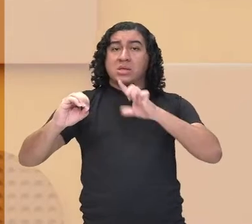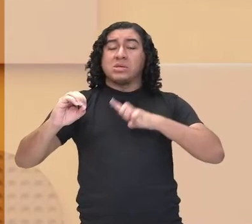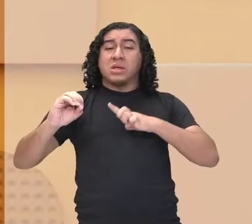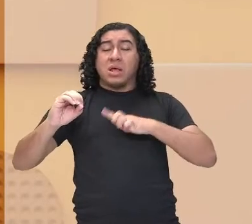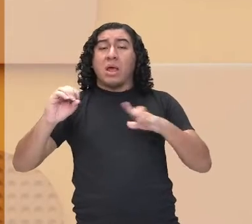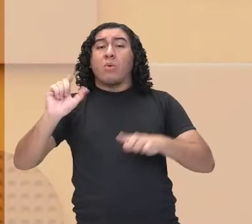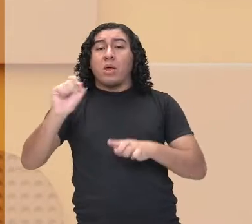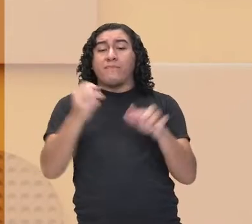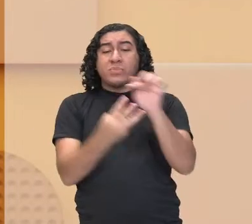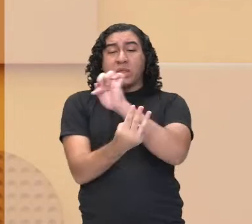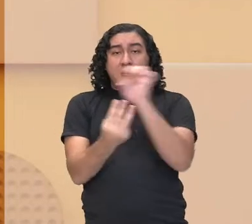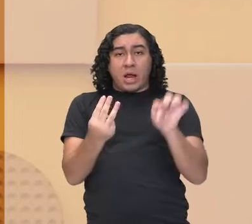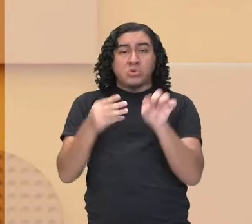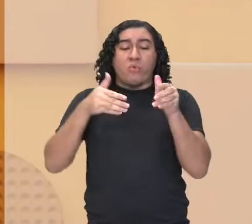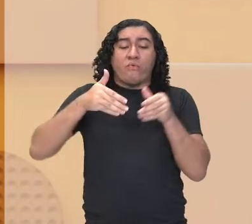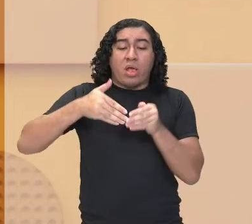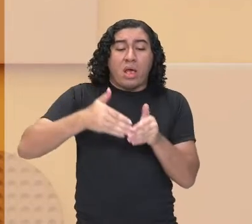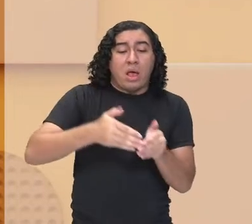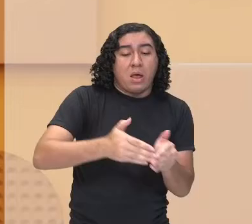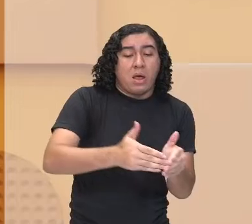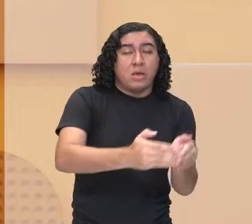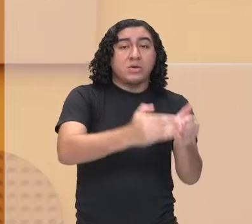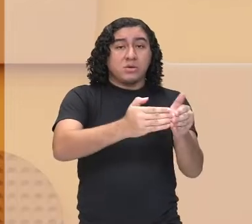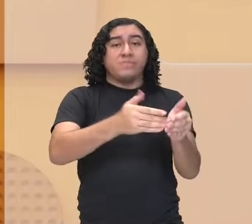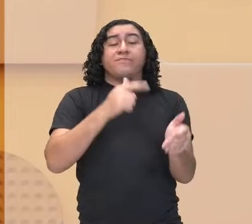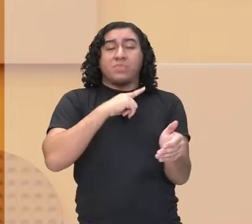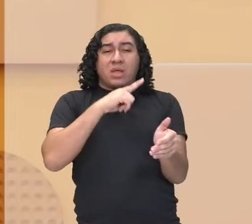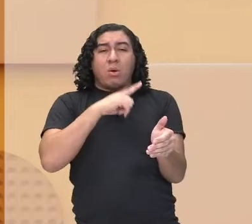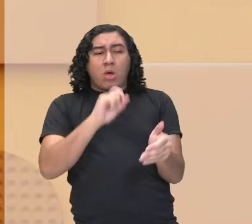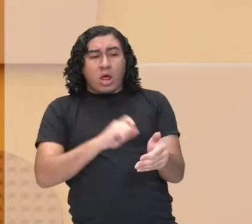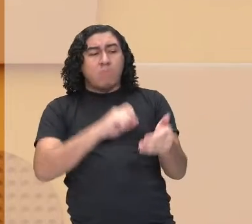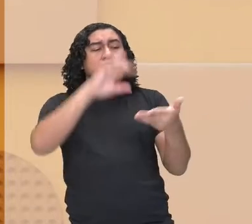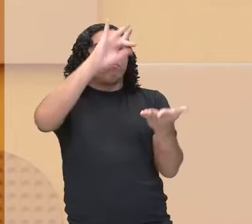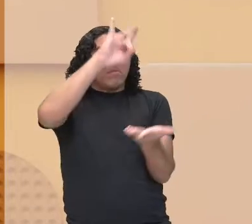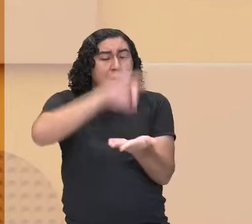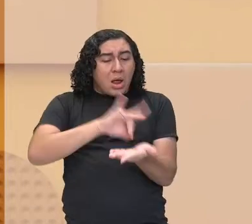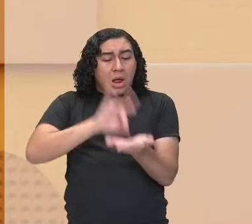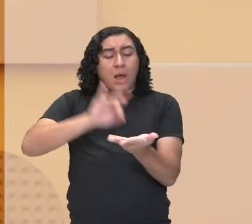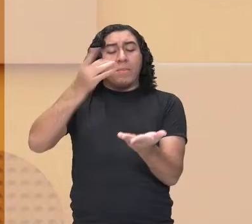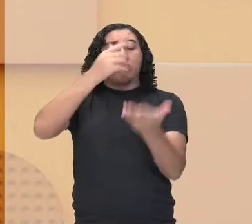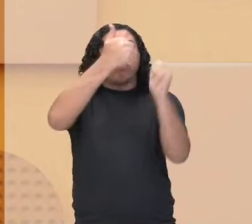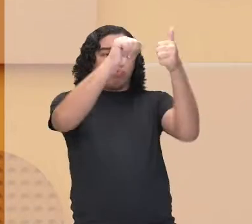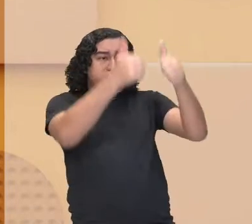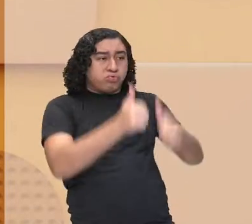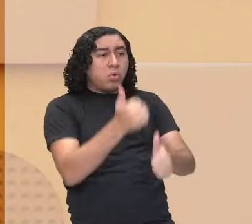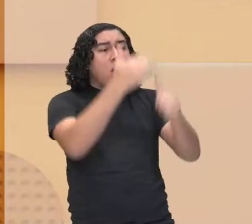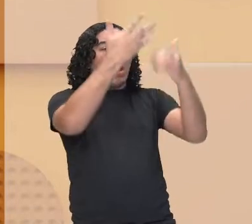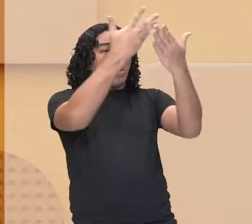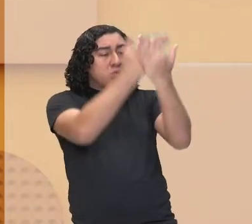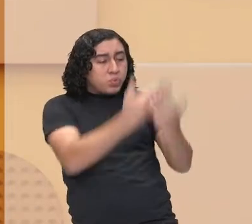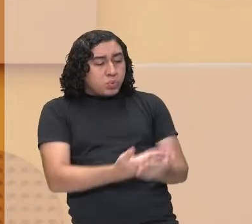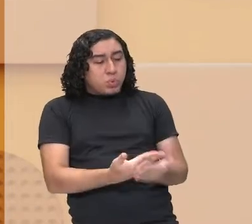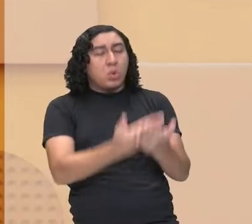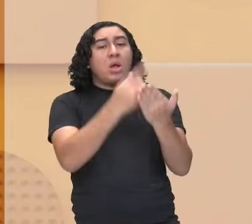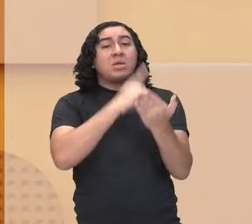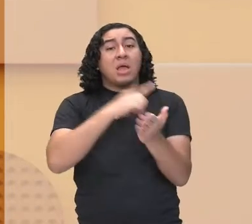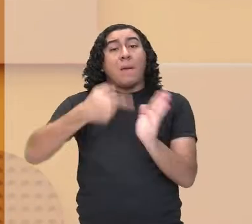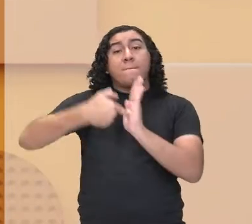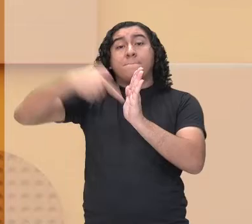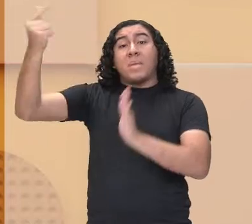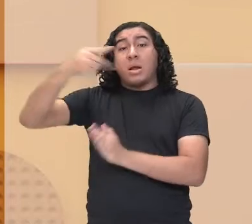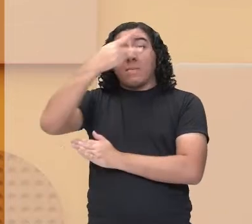3 viagens à América, ele vai mapear, ele vai fazer cálculos, ele vai fazer estudos e ele vai ser o primeiro que